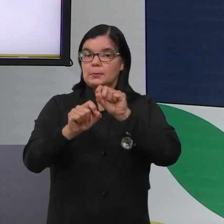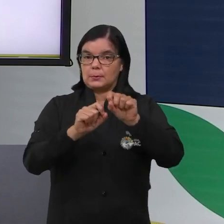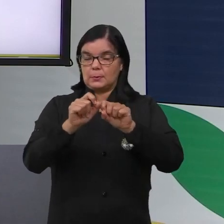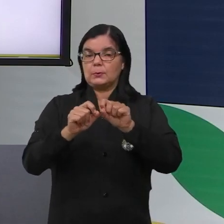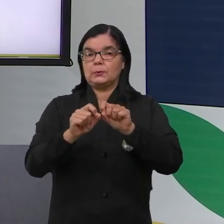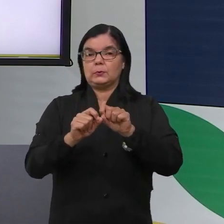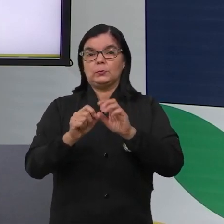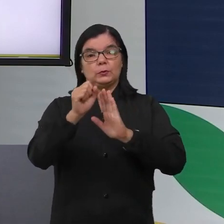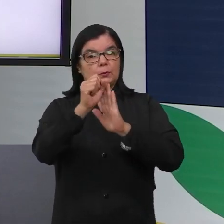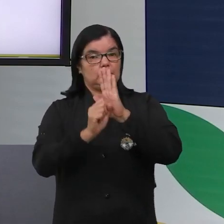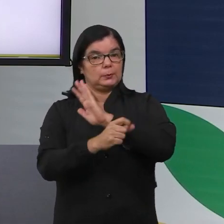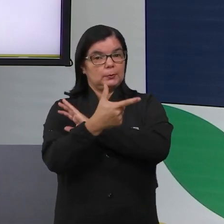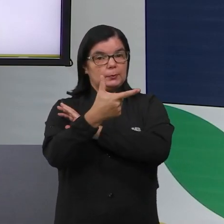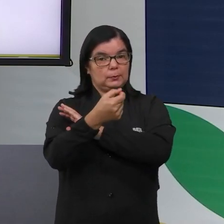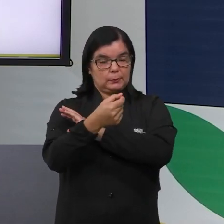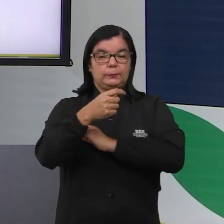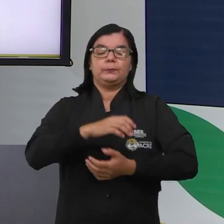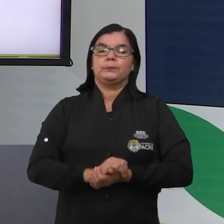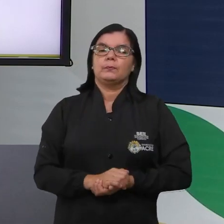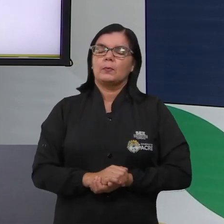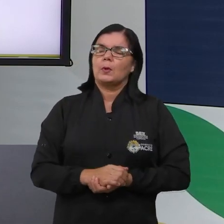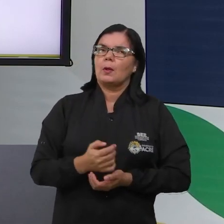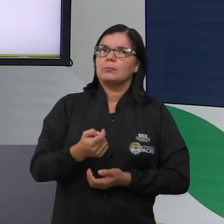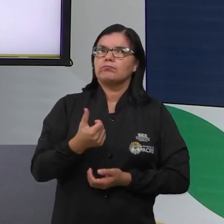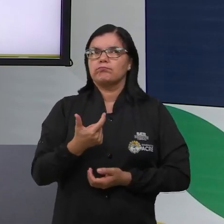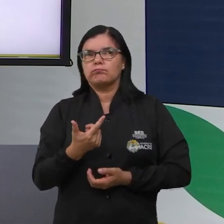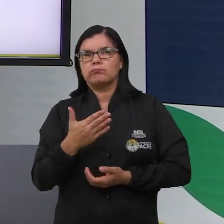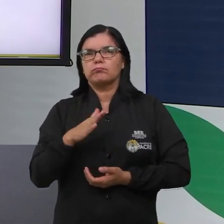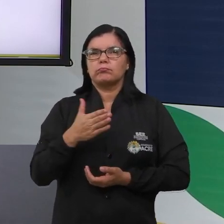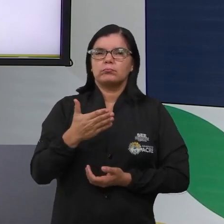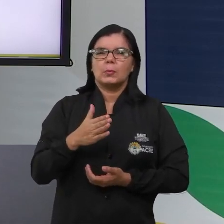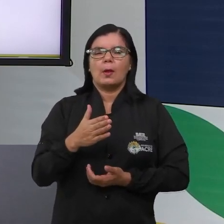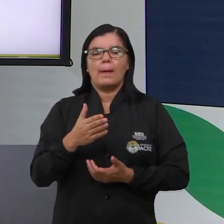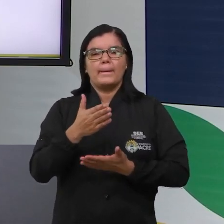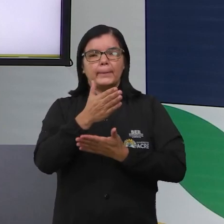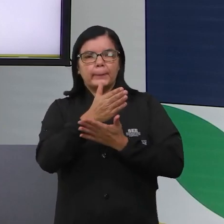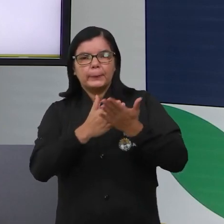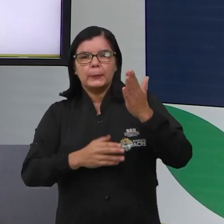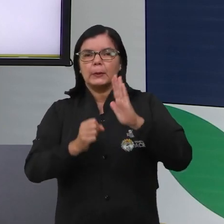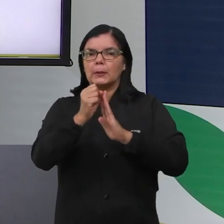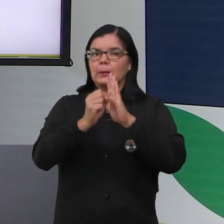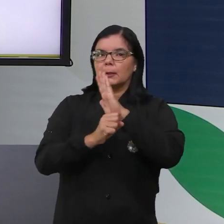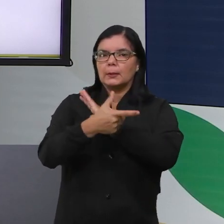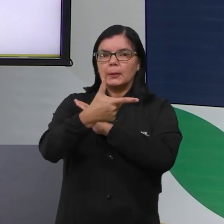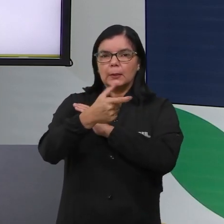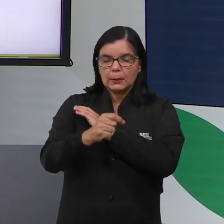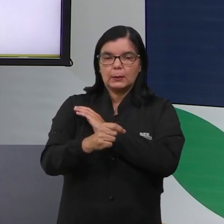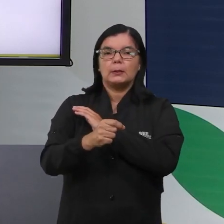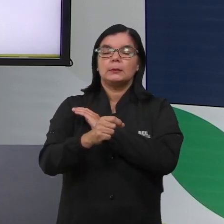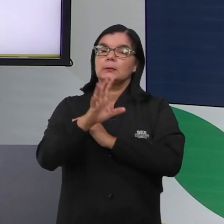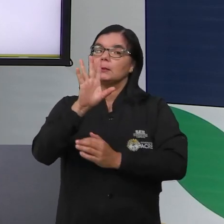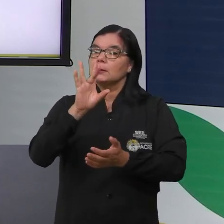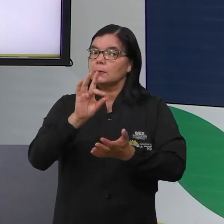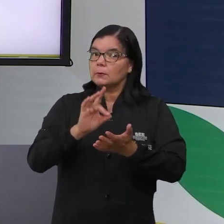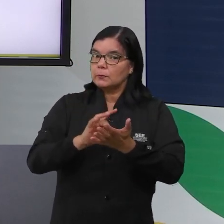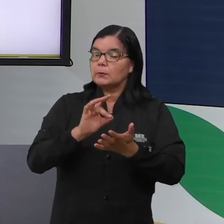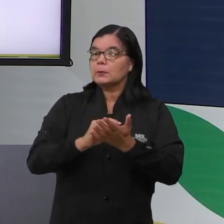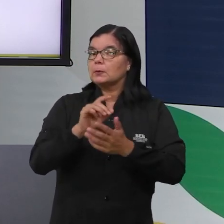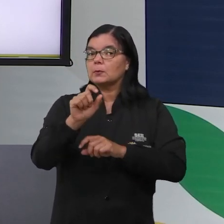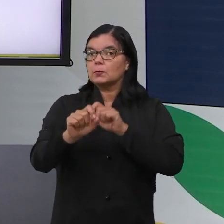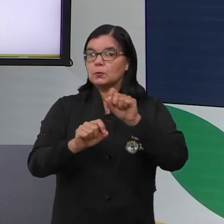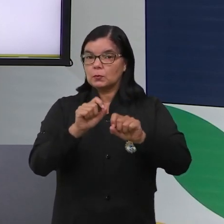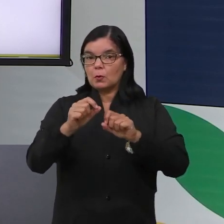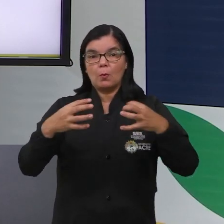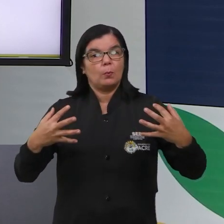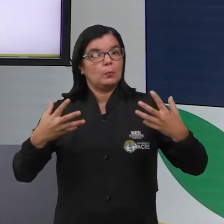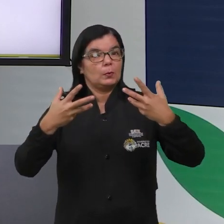ao século XX. Então, praticamente até a primeira metade do século XX, na verdade, prevalecia